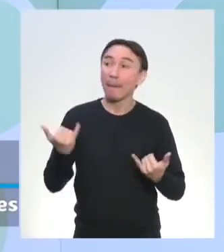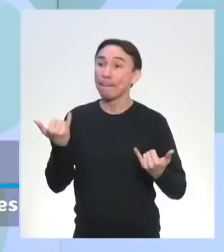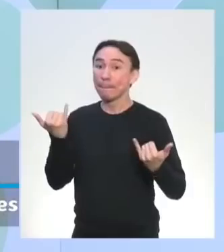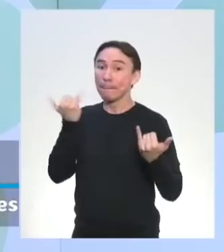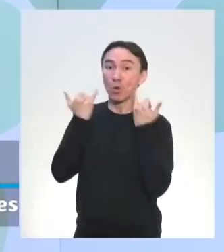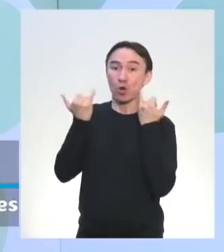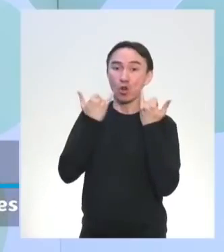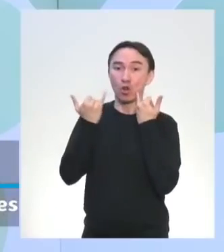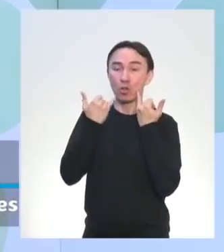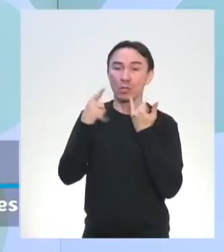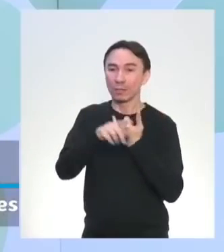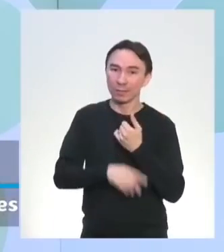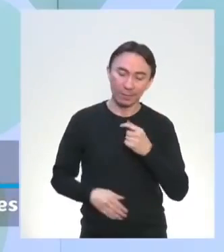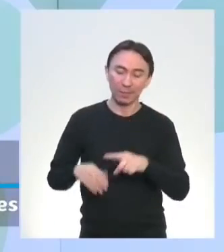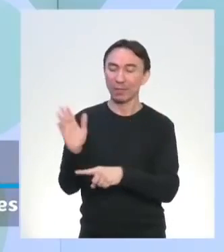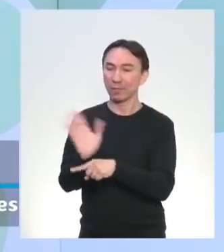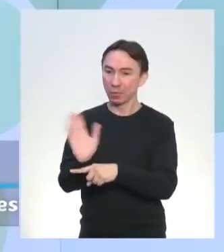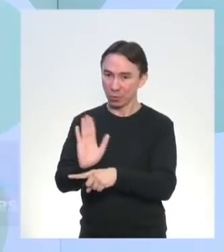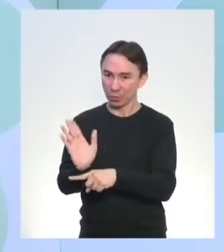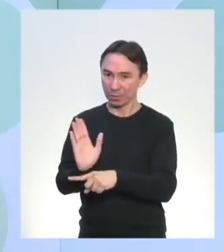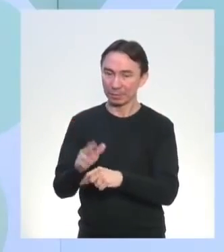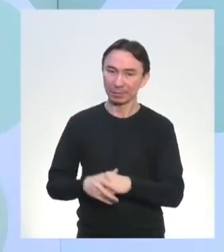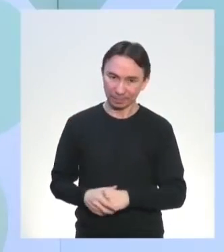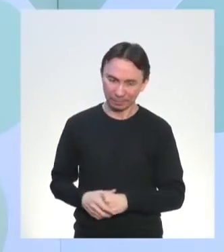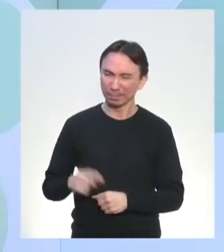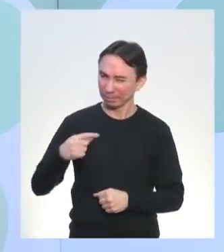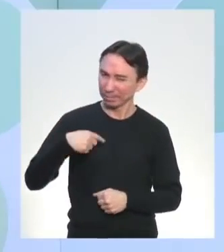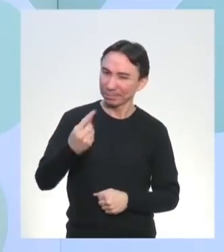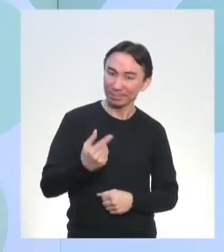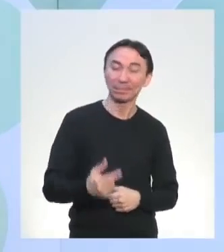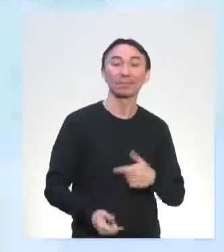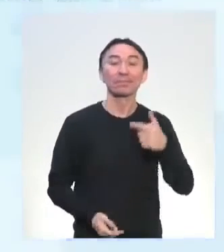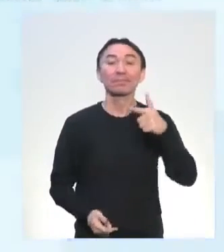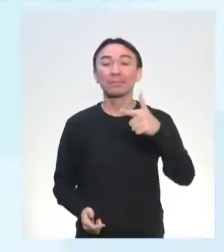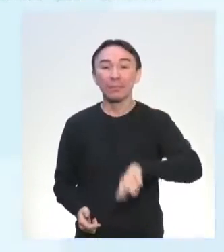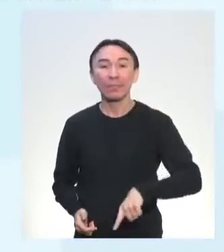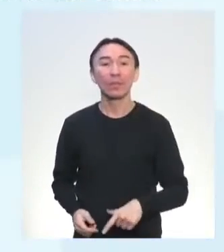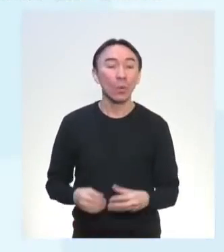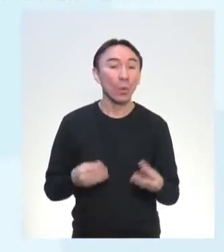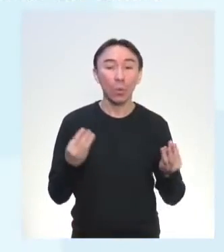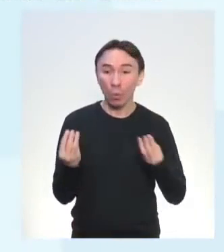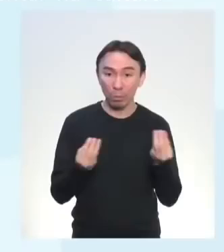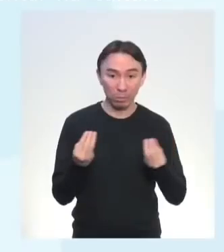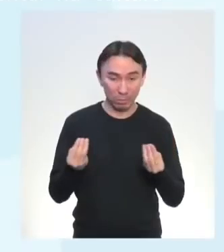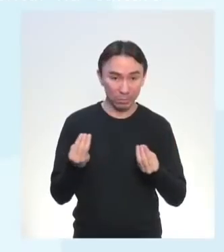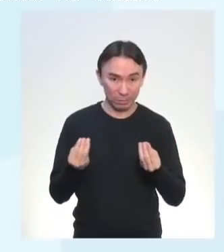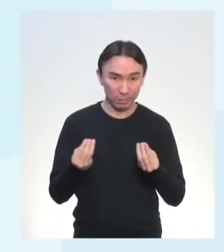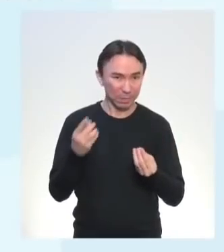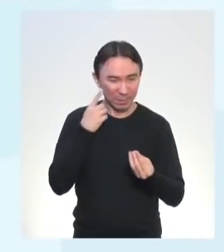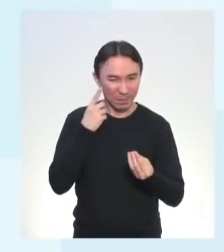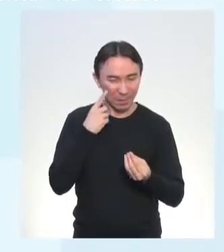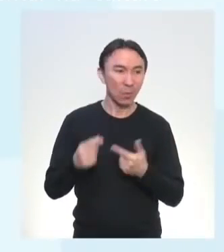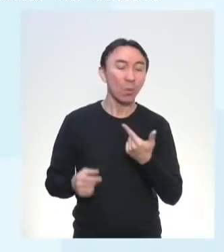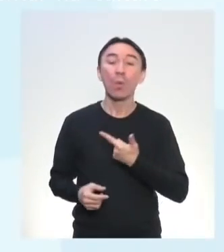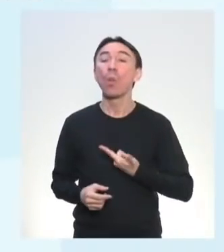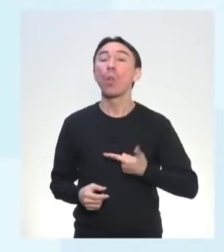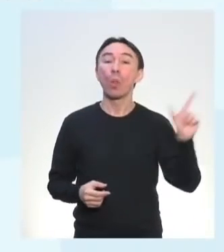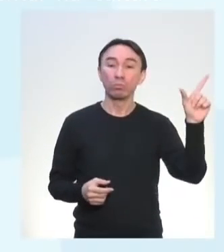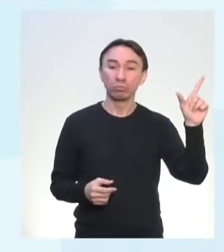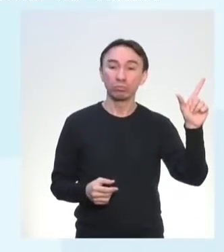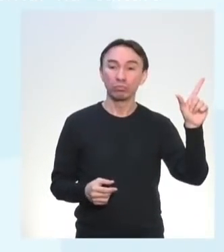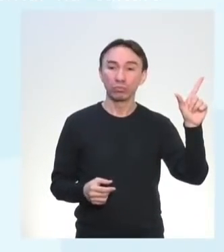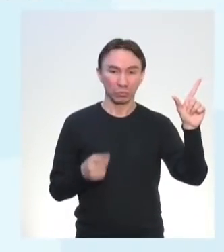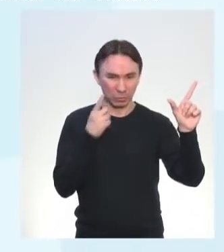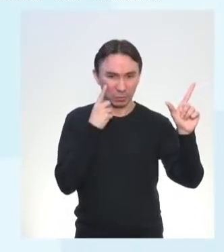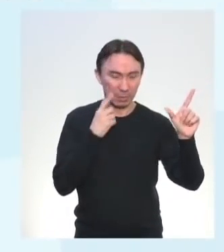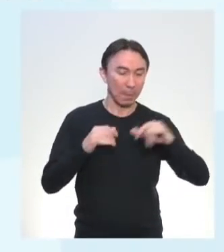do cartunista. Prossigamos na aula para ver, então, agora como que funcionou a notícia em outro veículo, né?